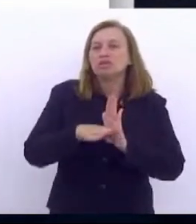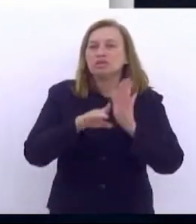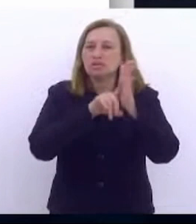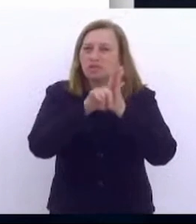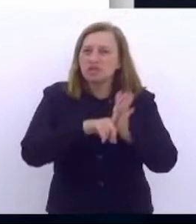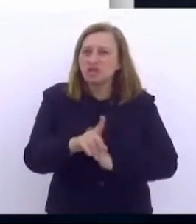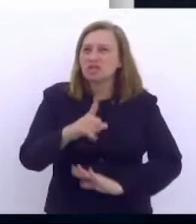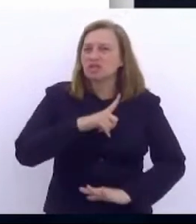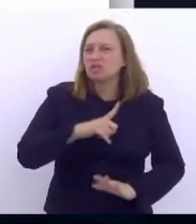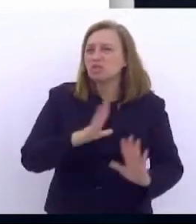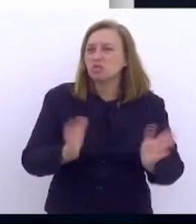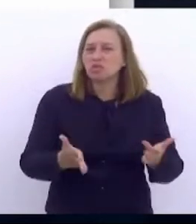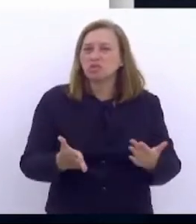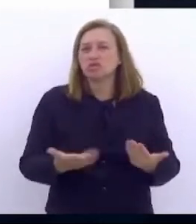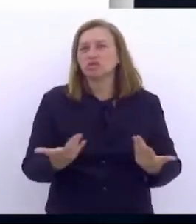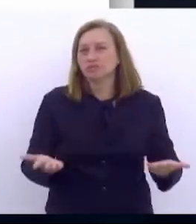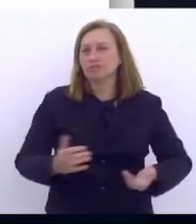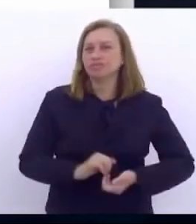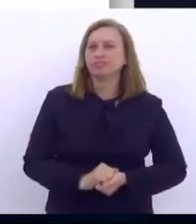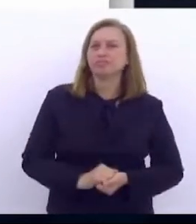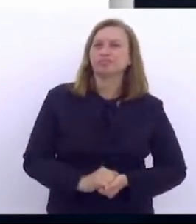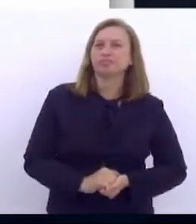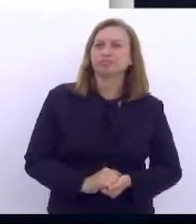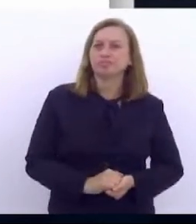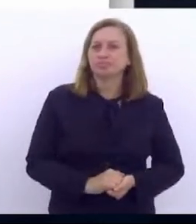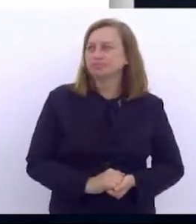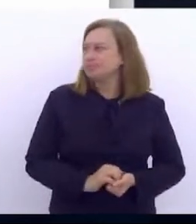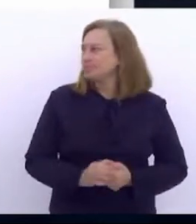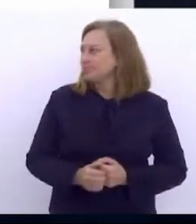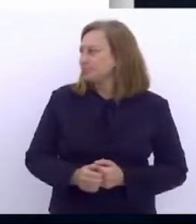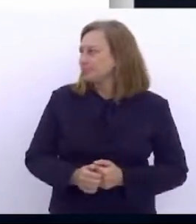que extrapola, inclusive, a questão legal, né?